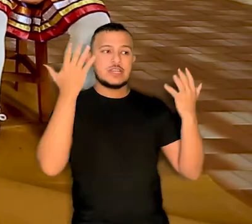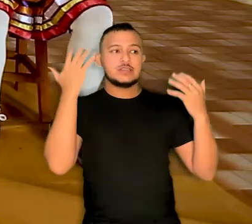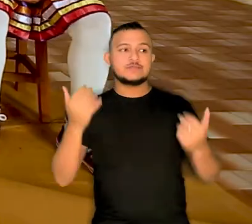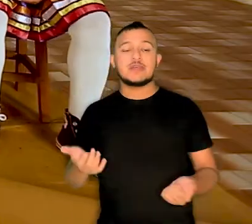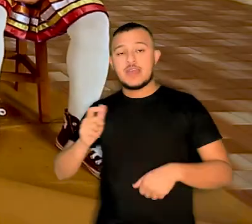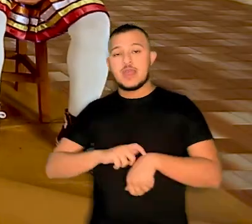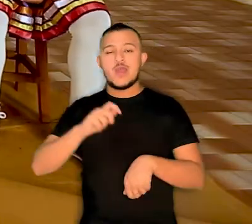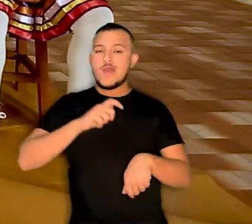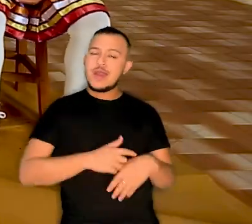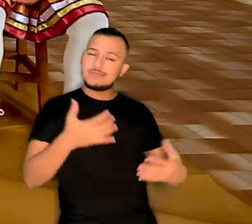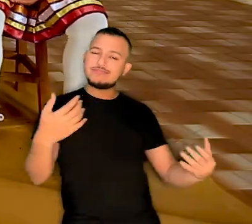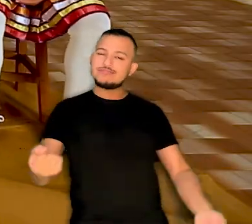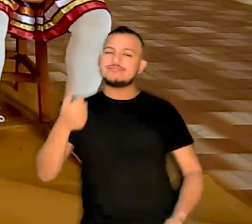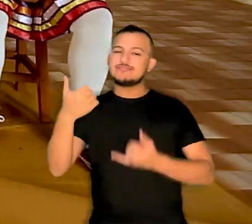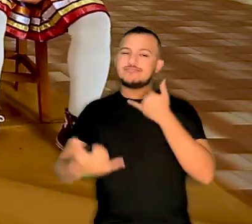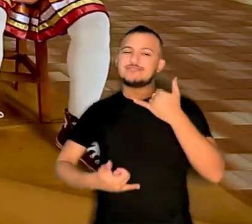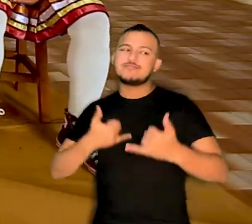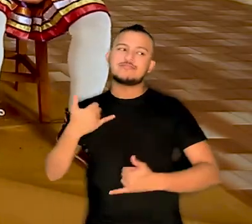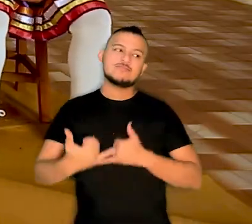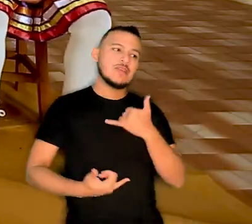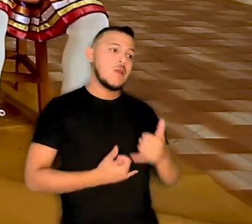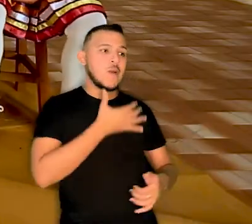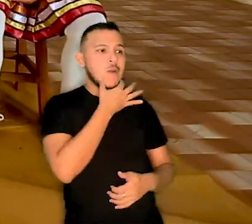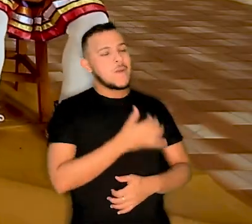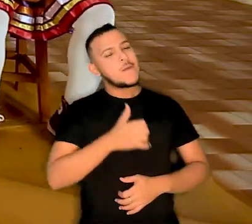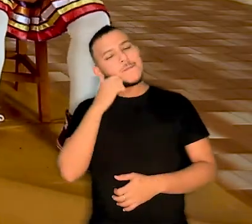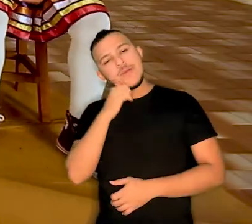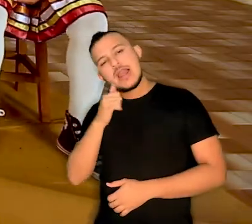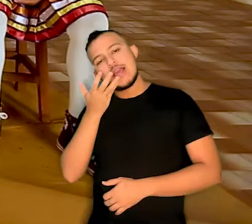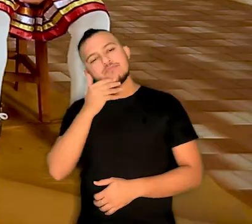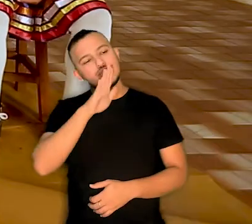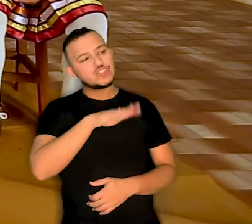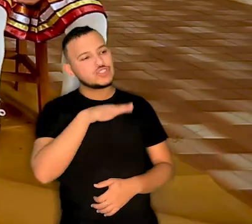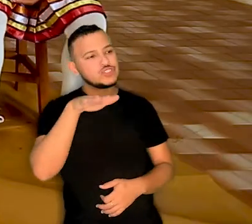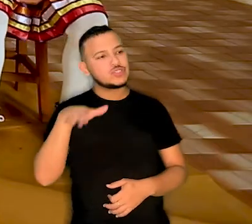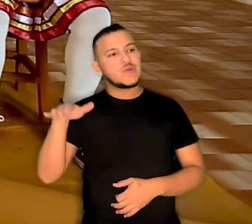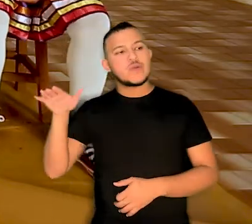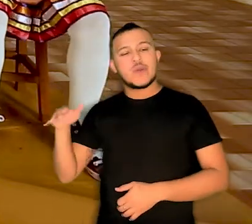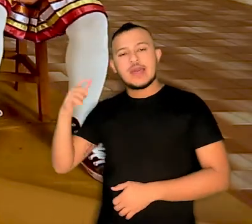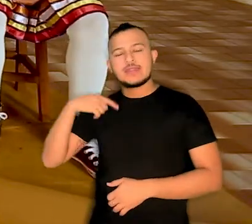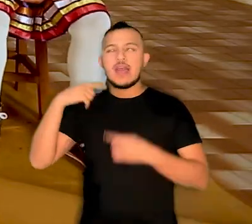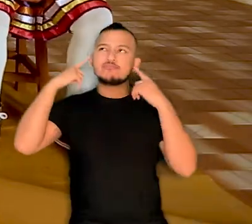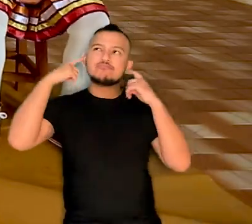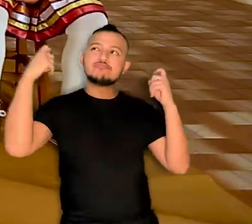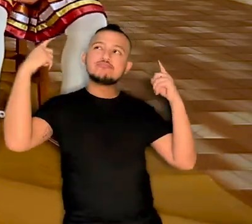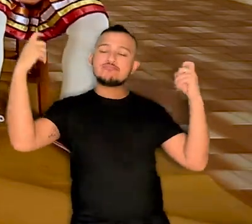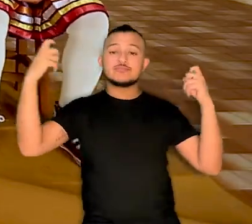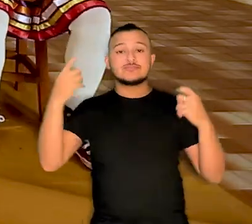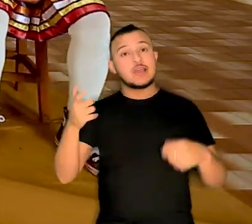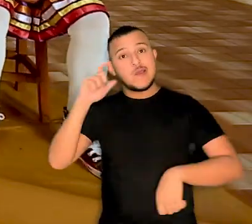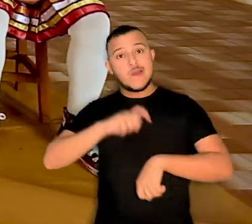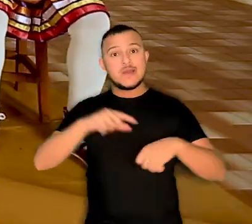a hora, vamos ficar, homem, mulher e menino, a cultura está no ar. Chegou